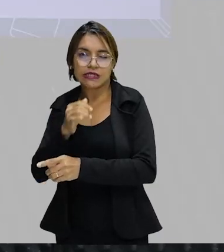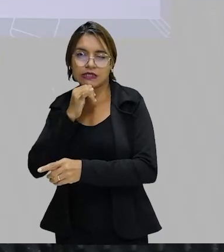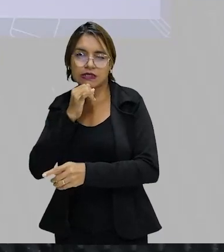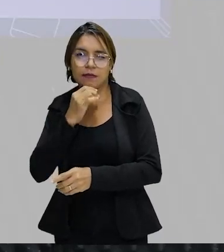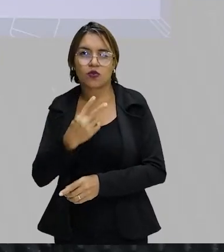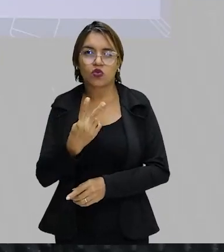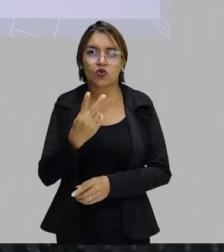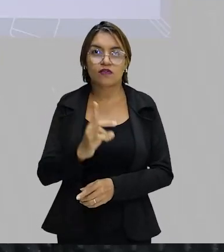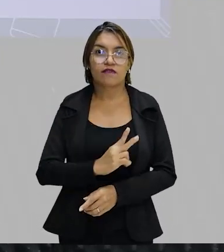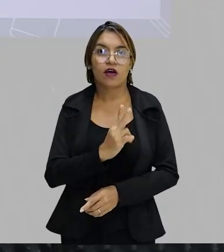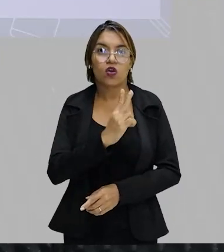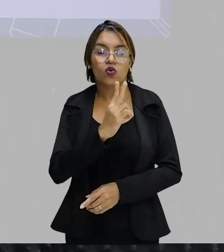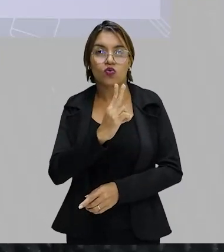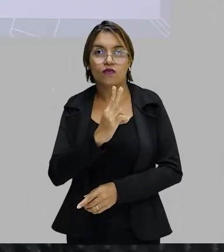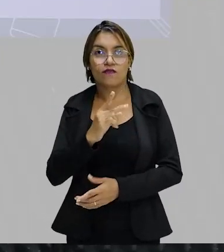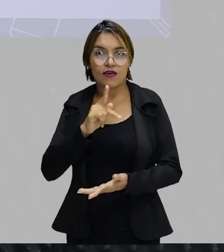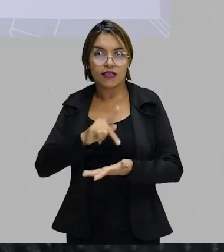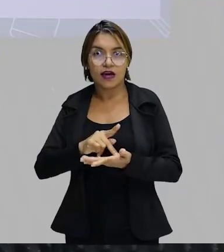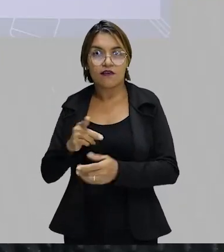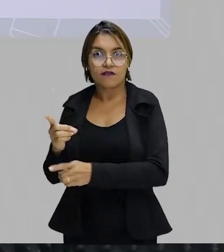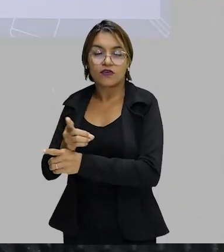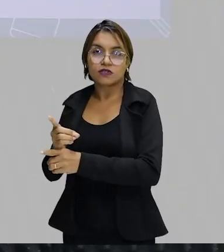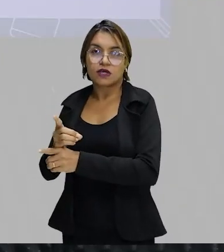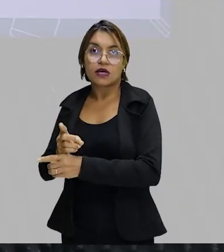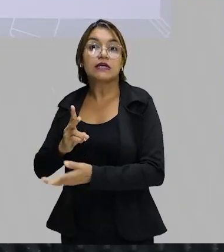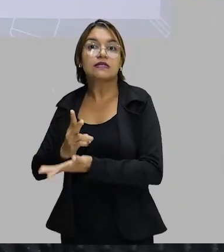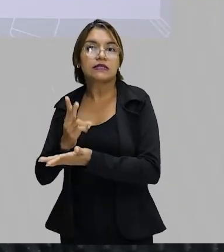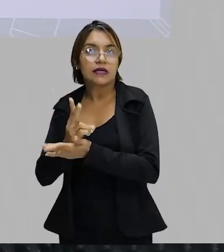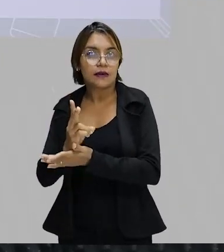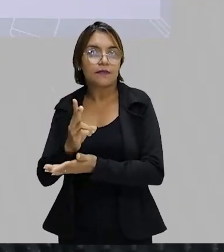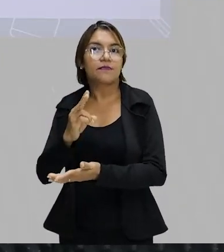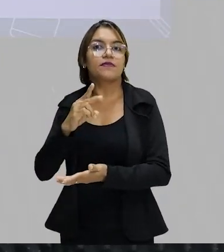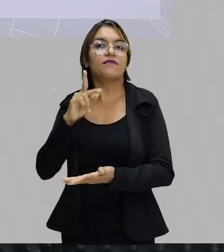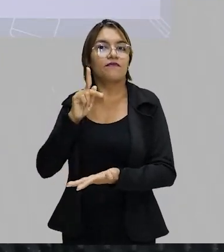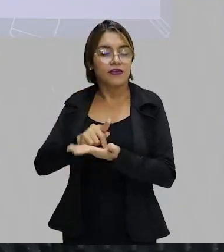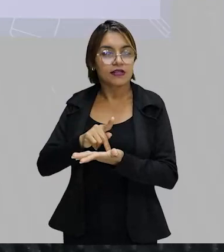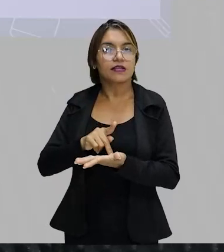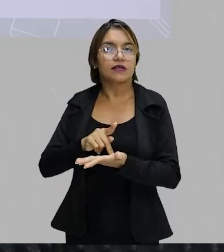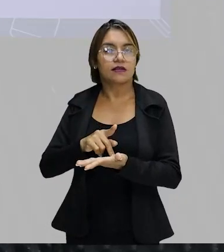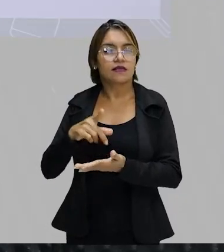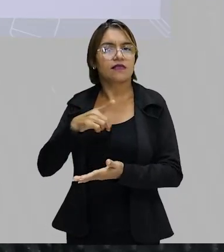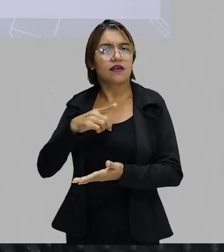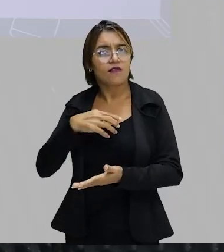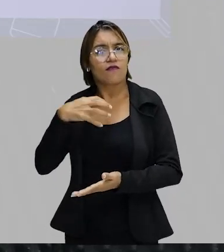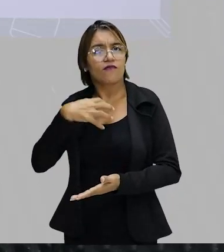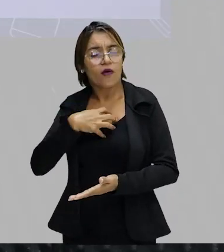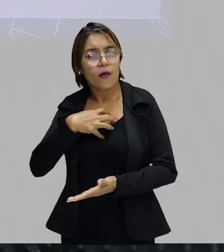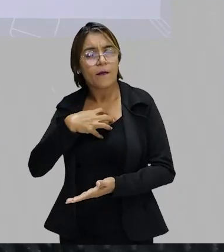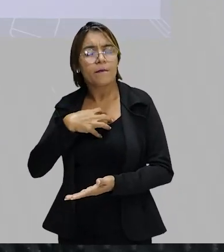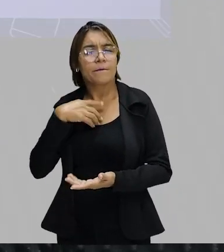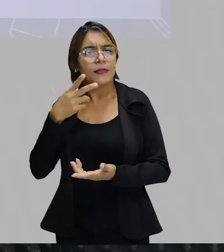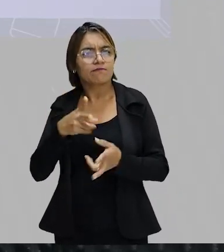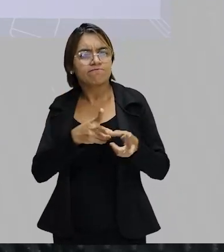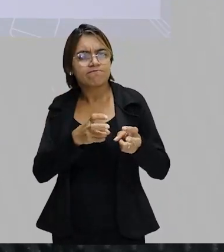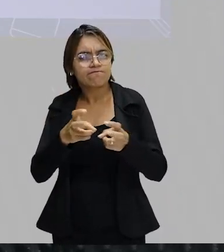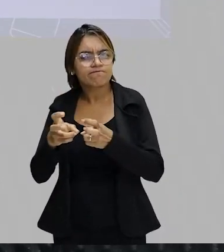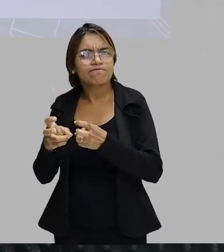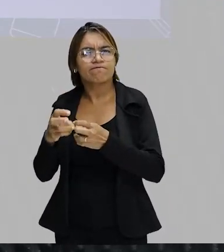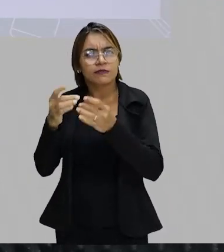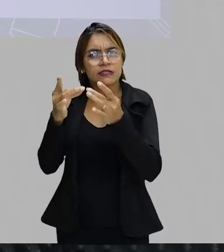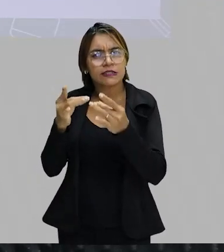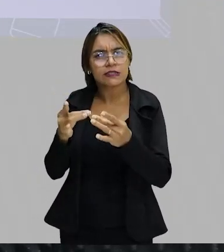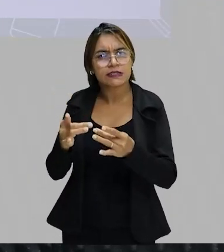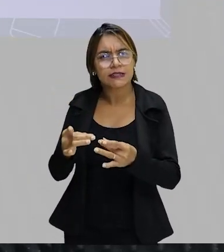valores de falsidade, ela é sempre verdadeira. Ok? Então existem várias maneiras de você reconhecer, de você